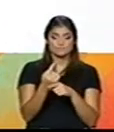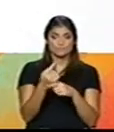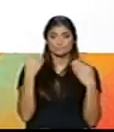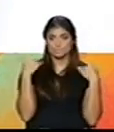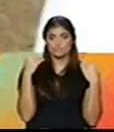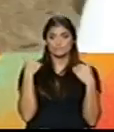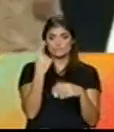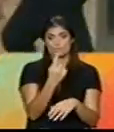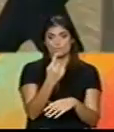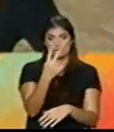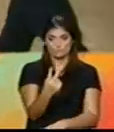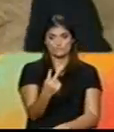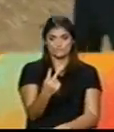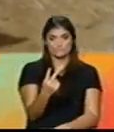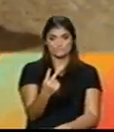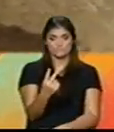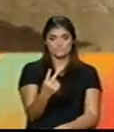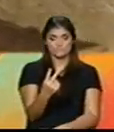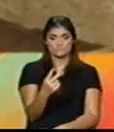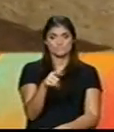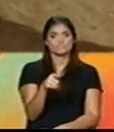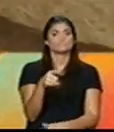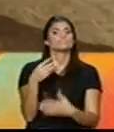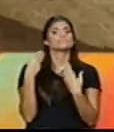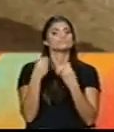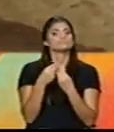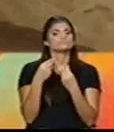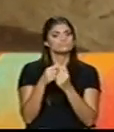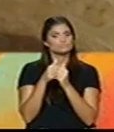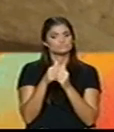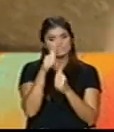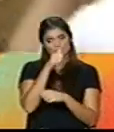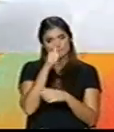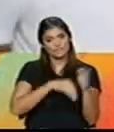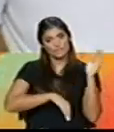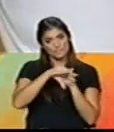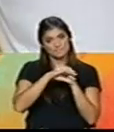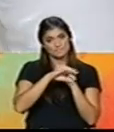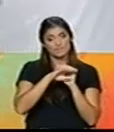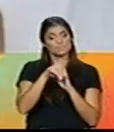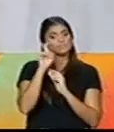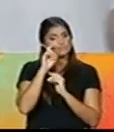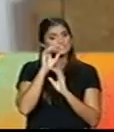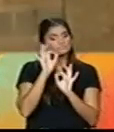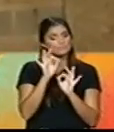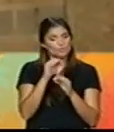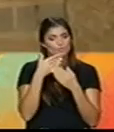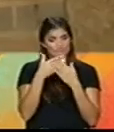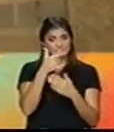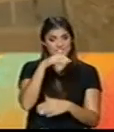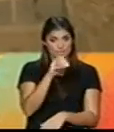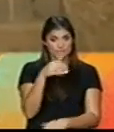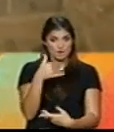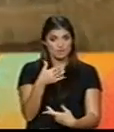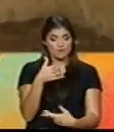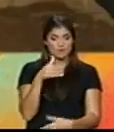ou dois treinadores presentes que acompanham a atividade e garantem que é tudo feito com o máximo de segurança possível. Exatamente. Oh, Tiago, muito obrigado. Eu agora